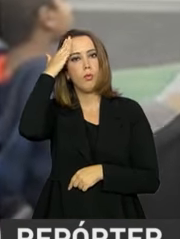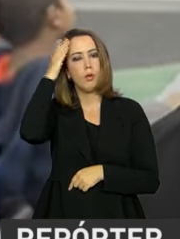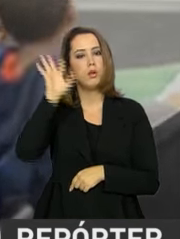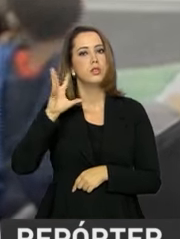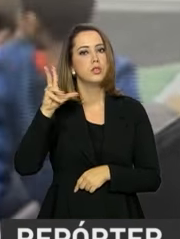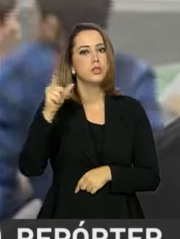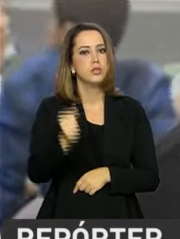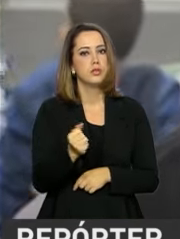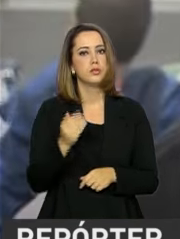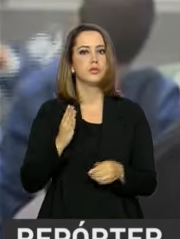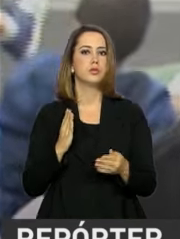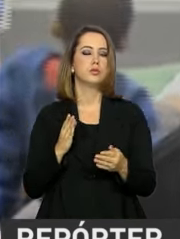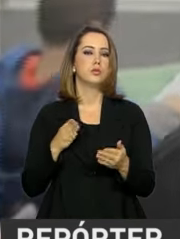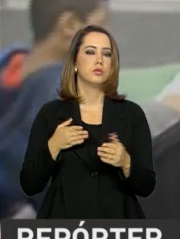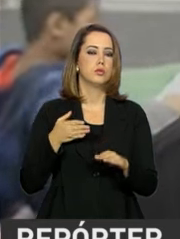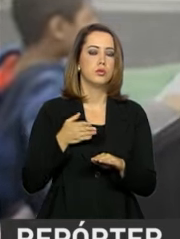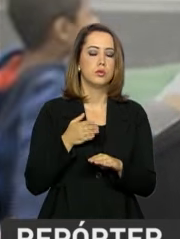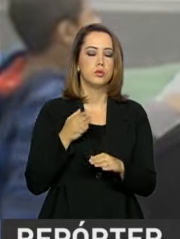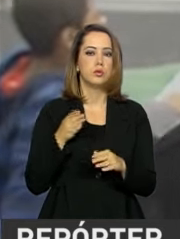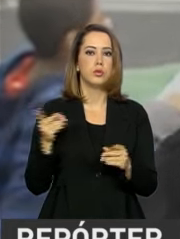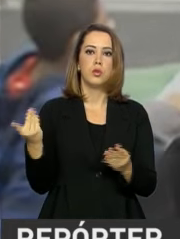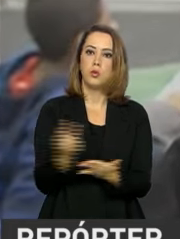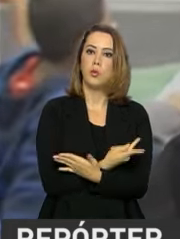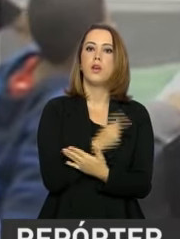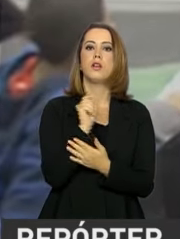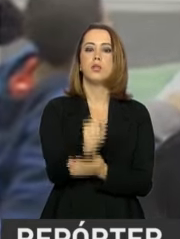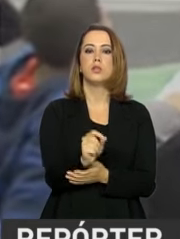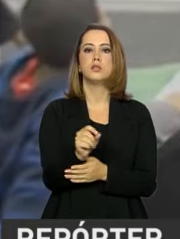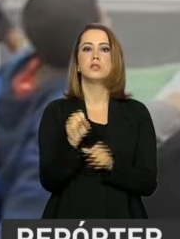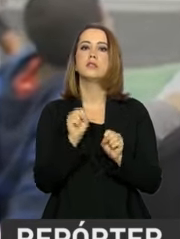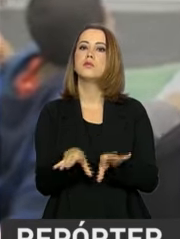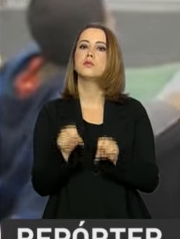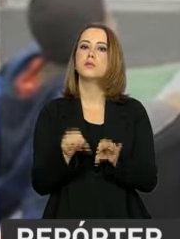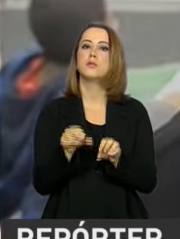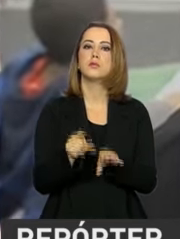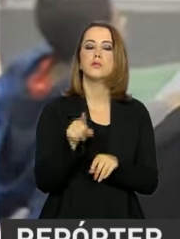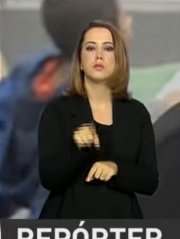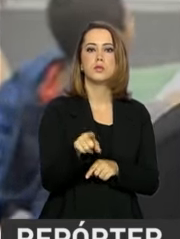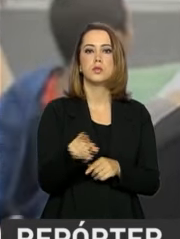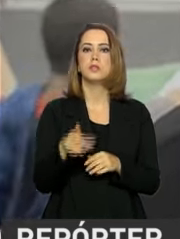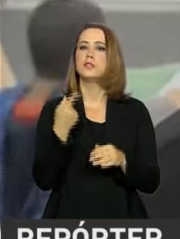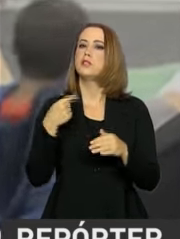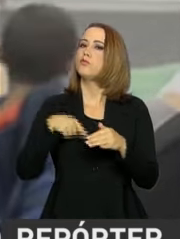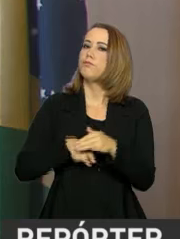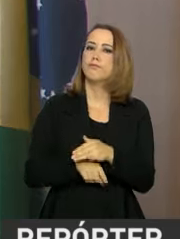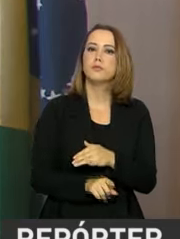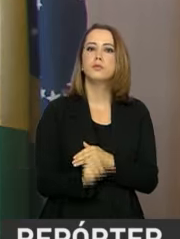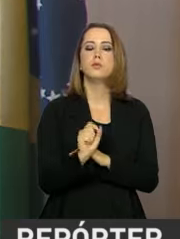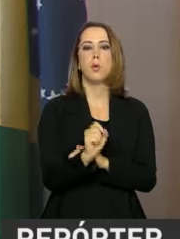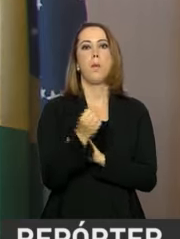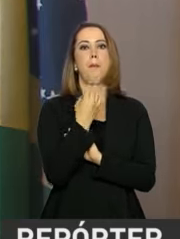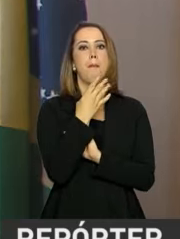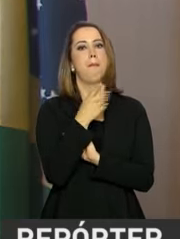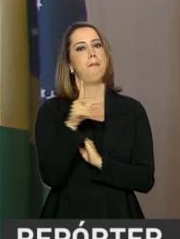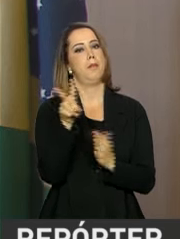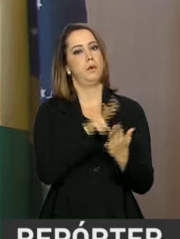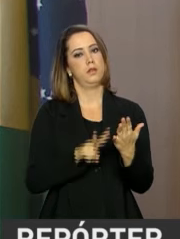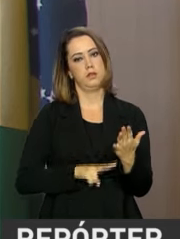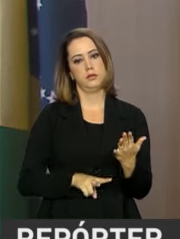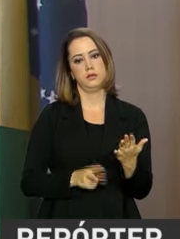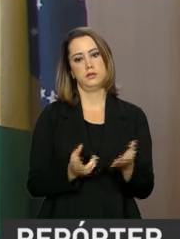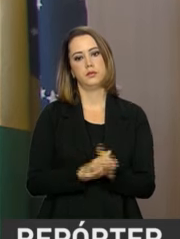tudo passa pela educação. E a educação tem as suas raízes num bom leitor. São necessários